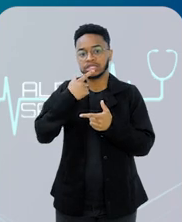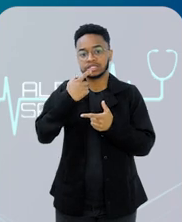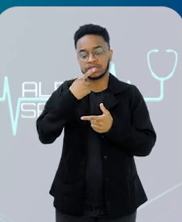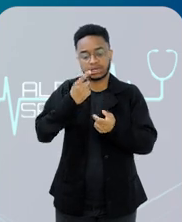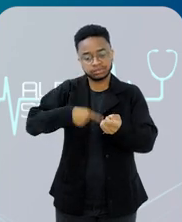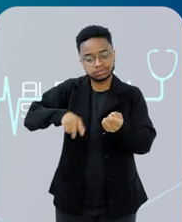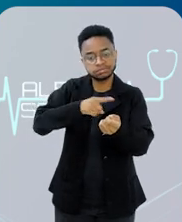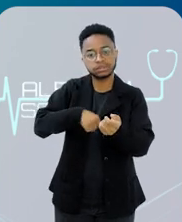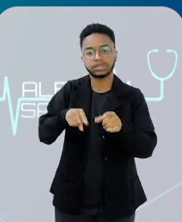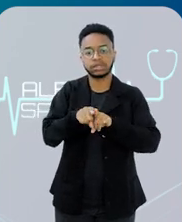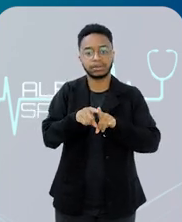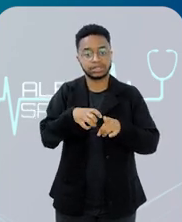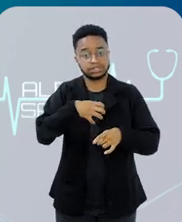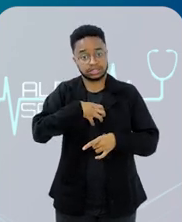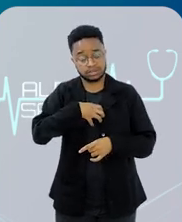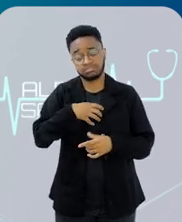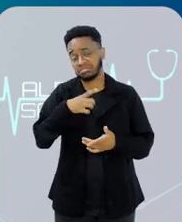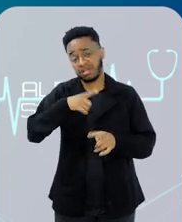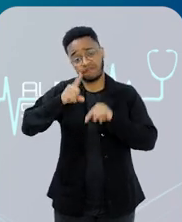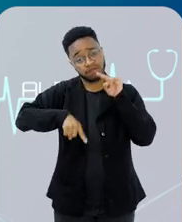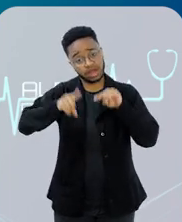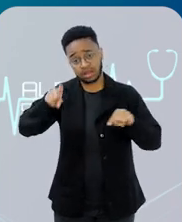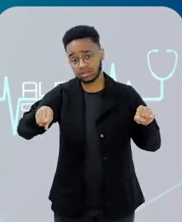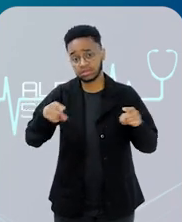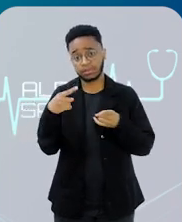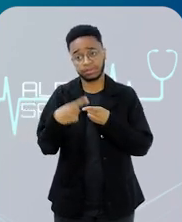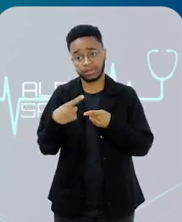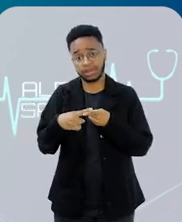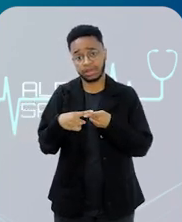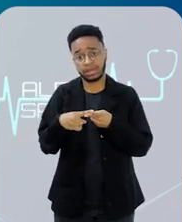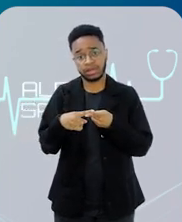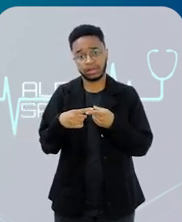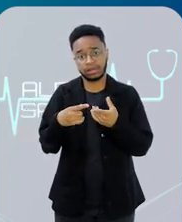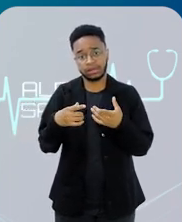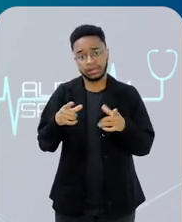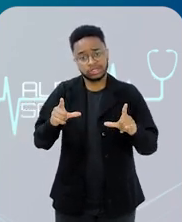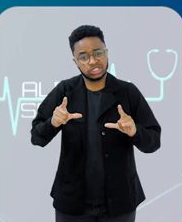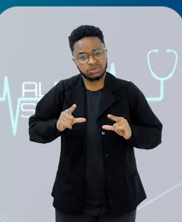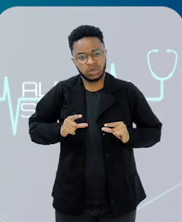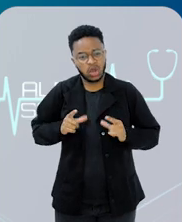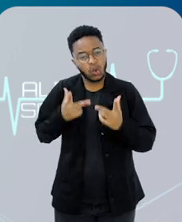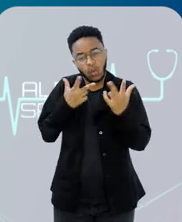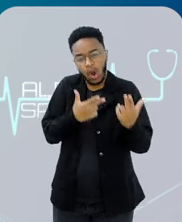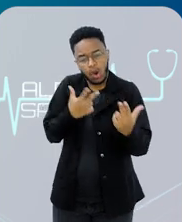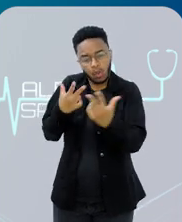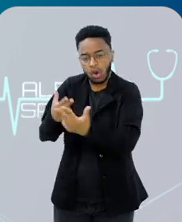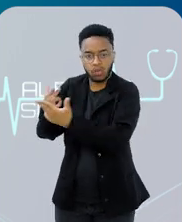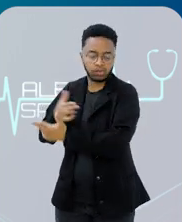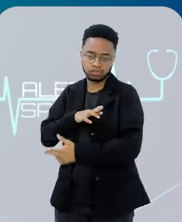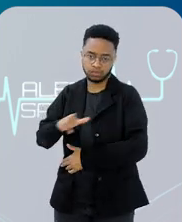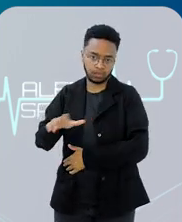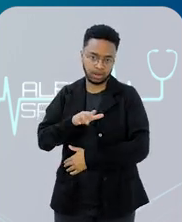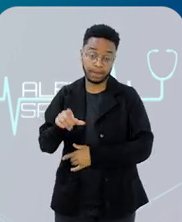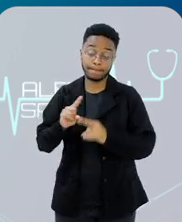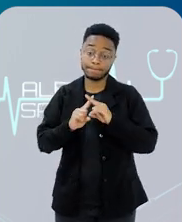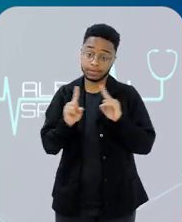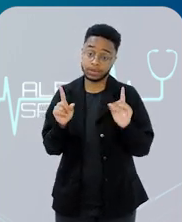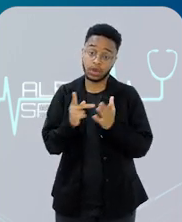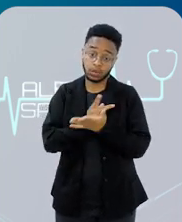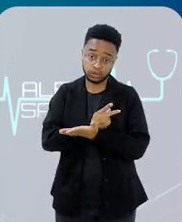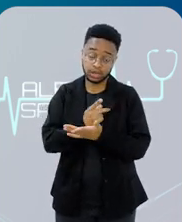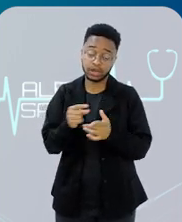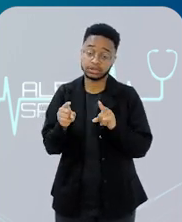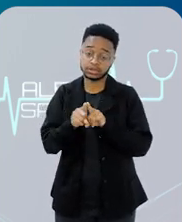de sensibilidade. Então, é muito variável, até porque uma mama, uma redução não é exatamente igual à outra. Mas